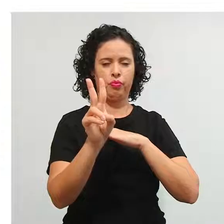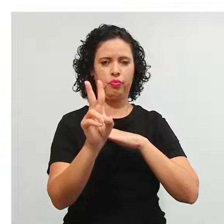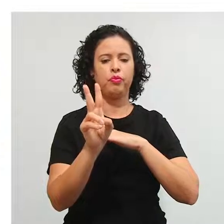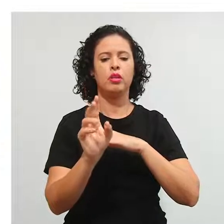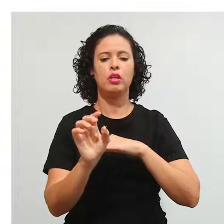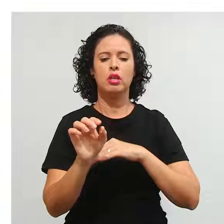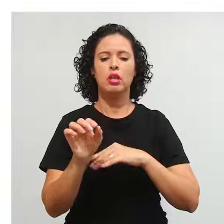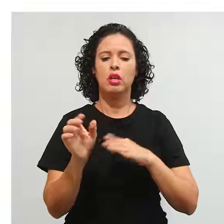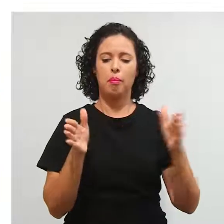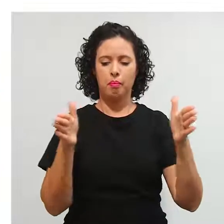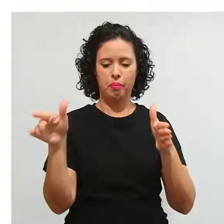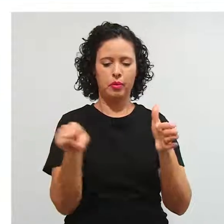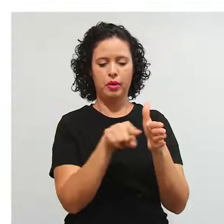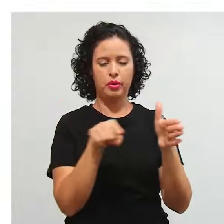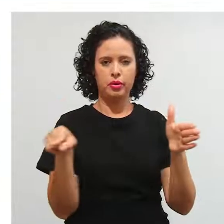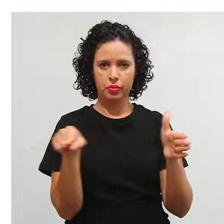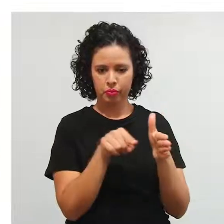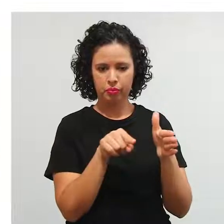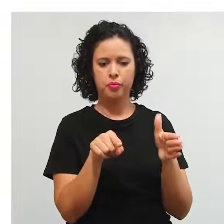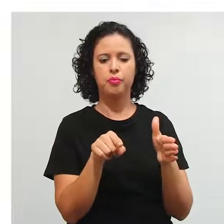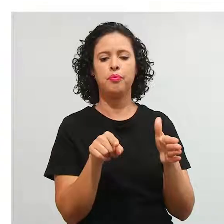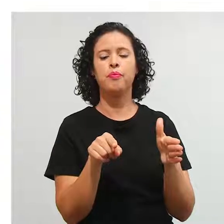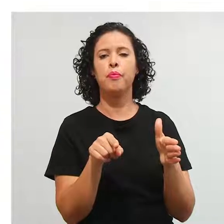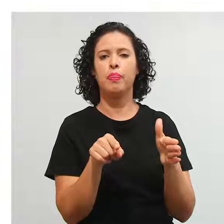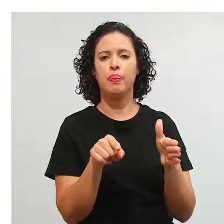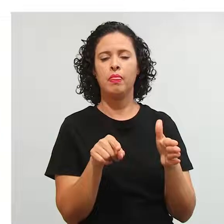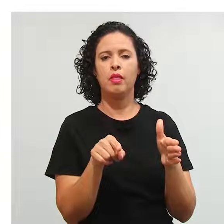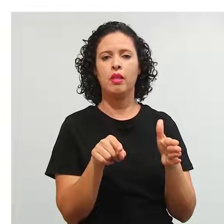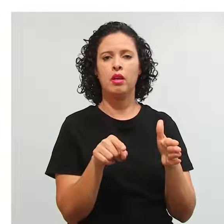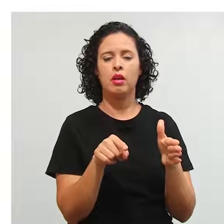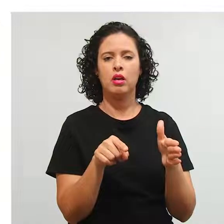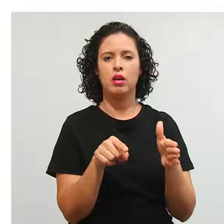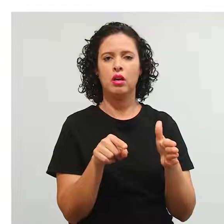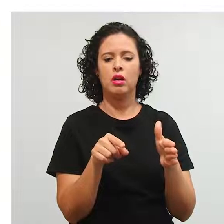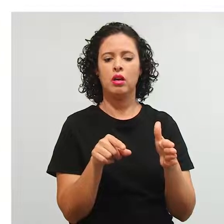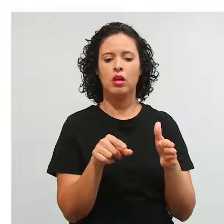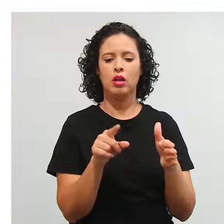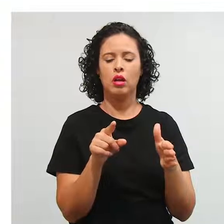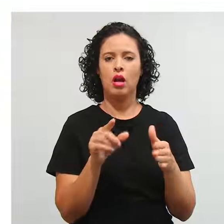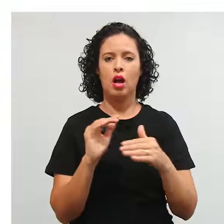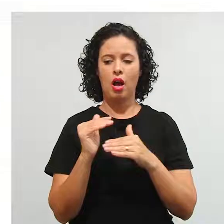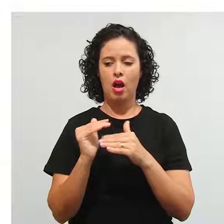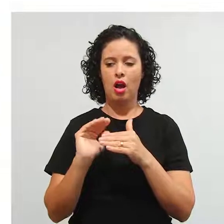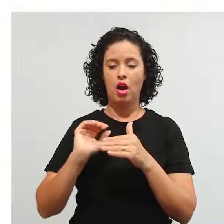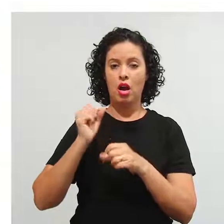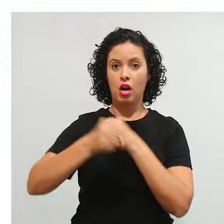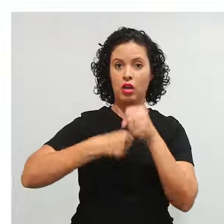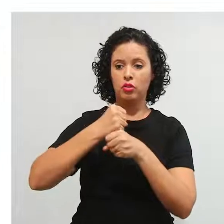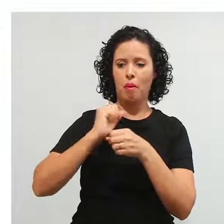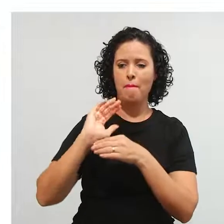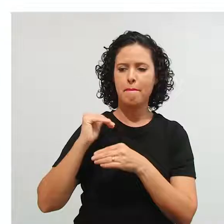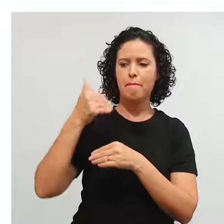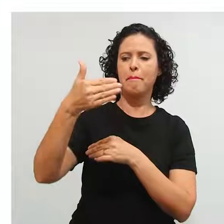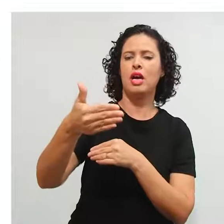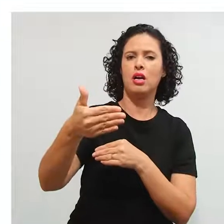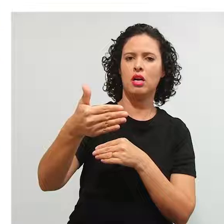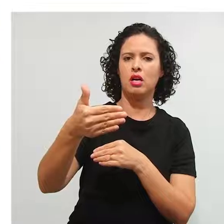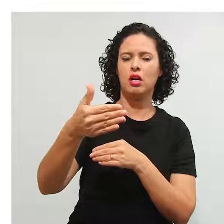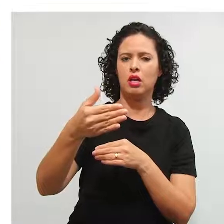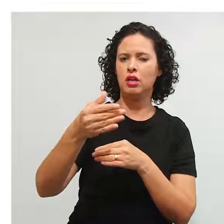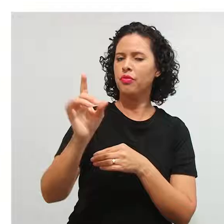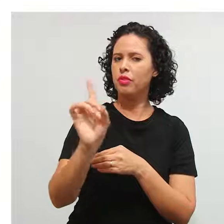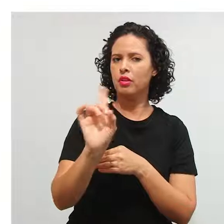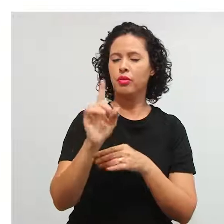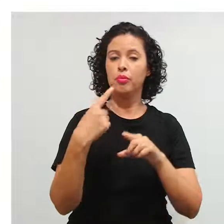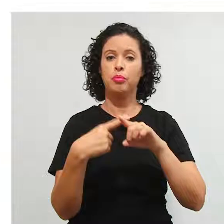só o exercício financeiro. Não admite-se prorrogar para o ano seguinte, até porque